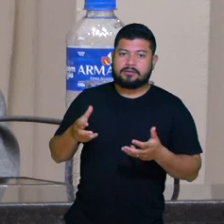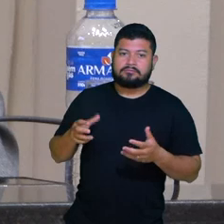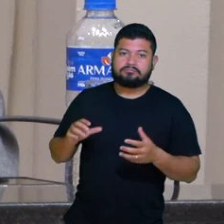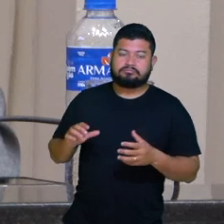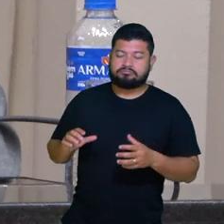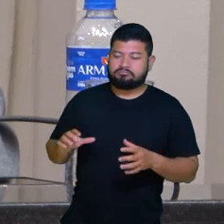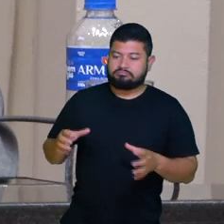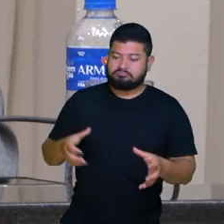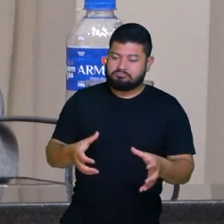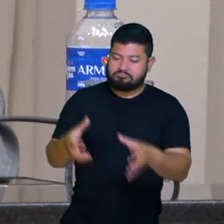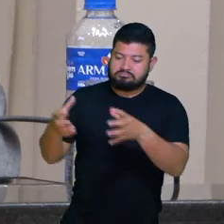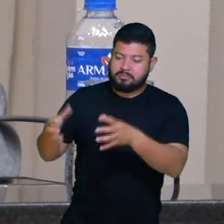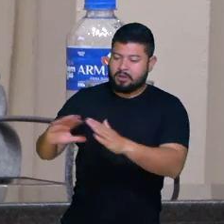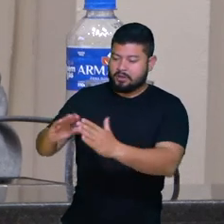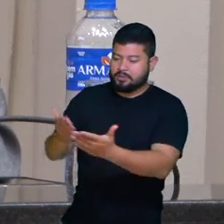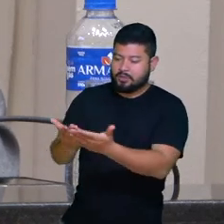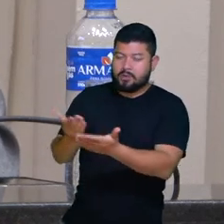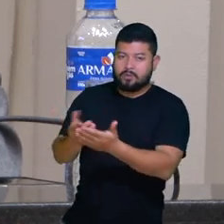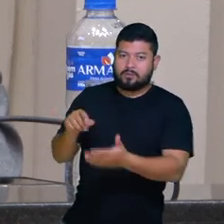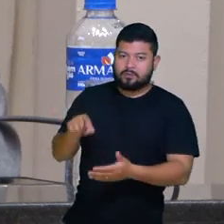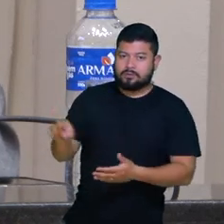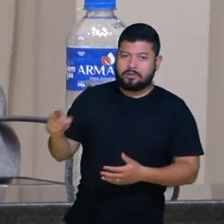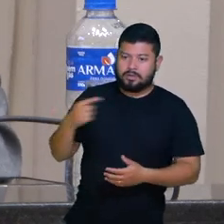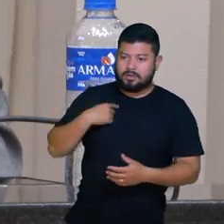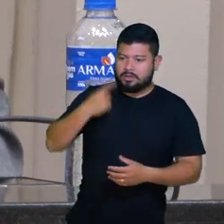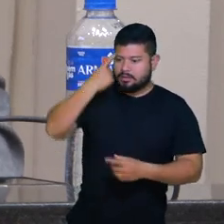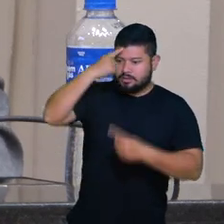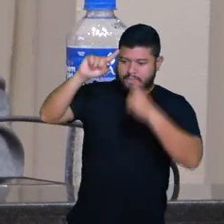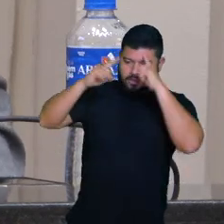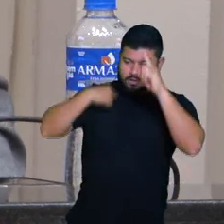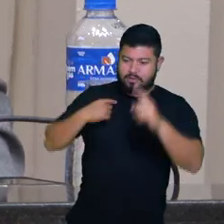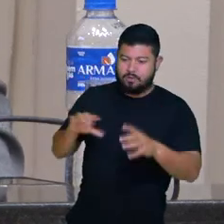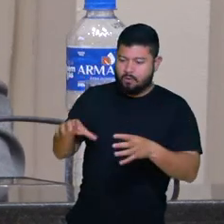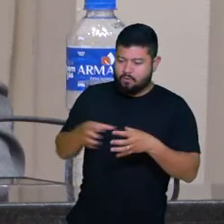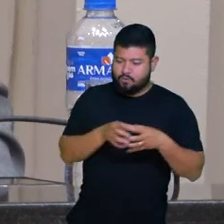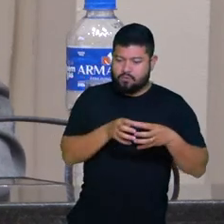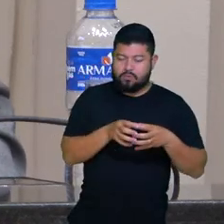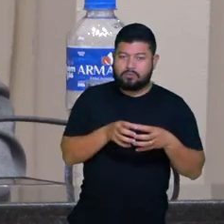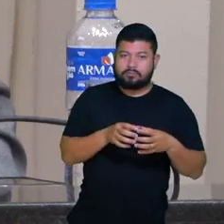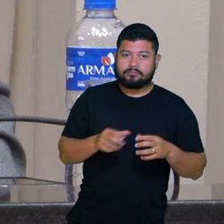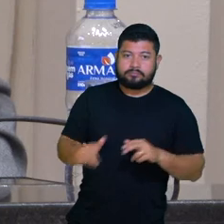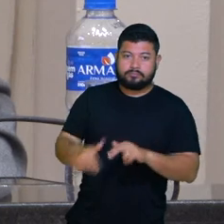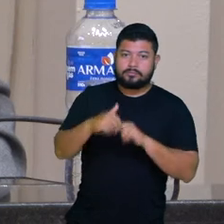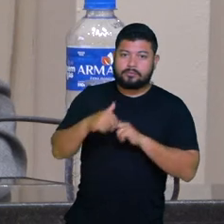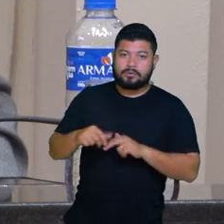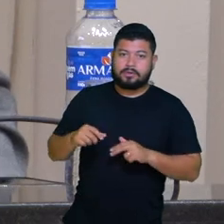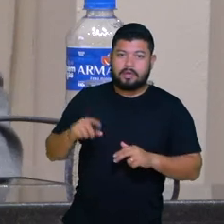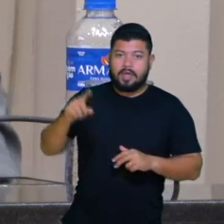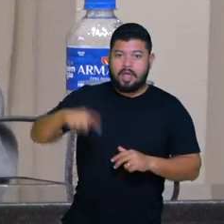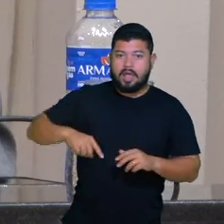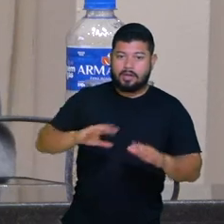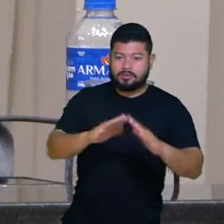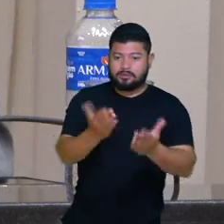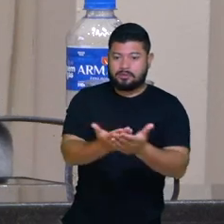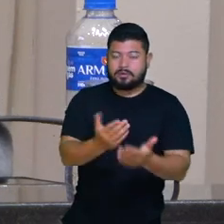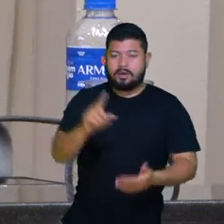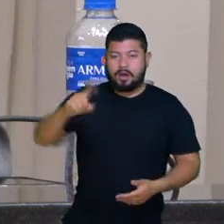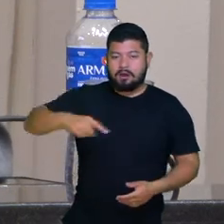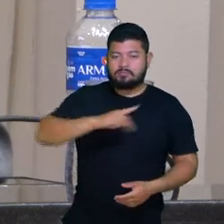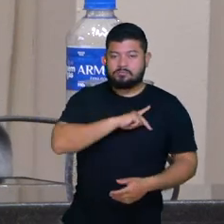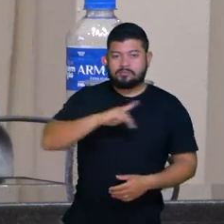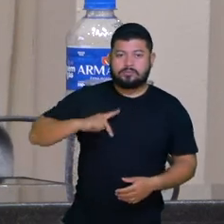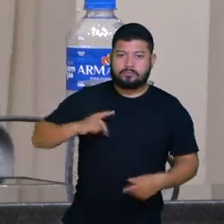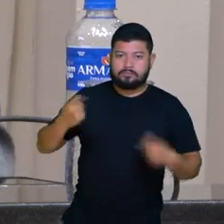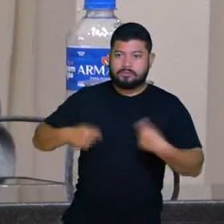questões eh individuais ou de grupos portanto a escola é pública precisa ser pensada como